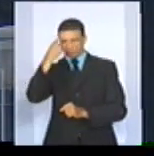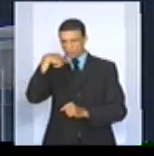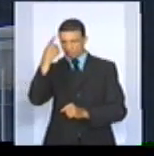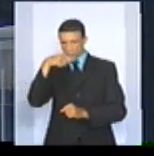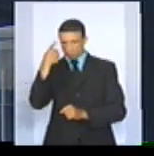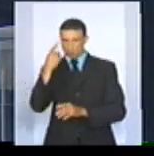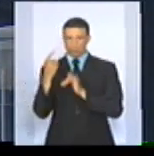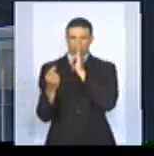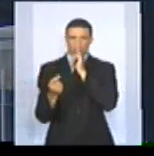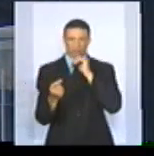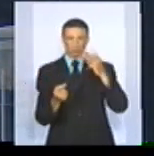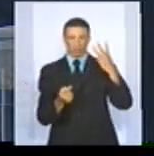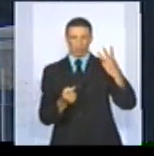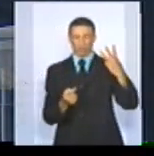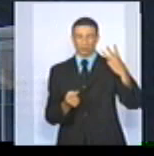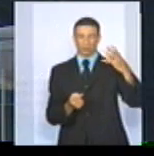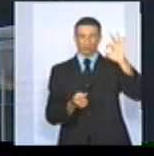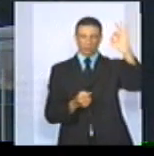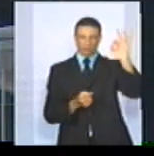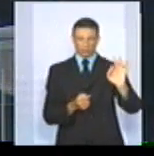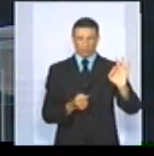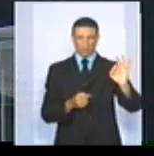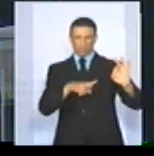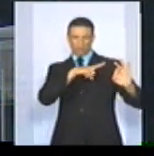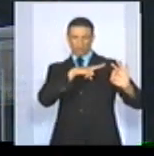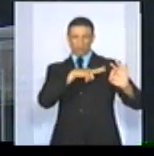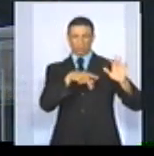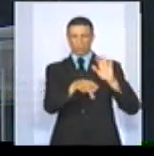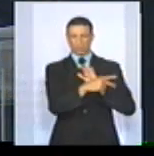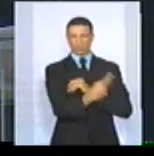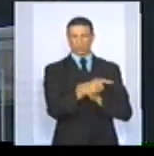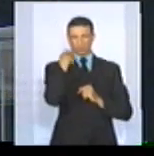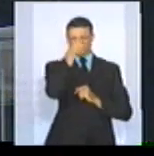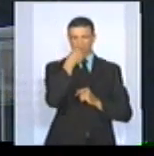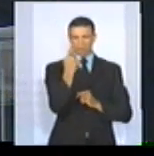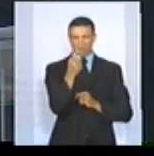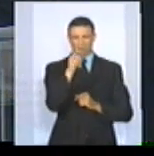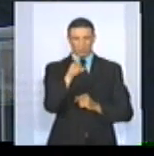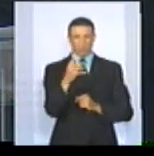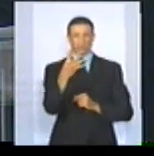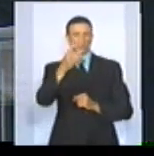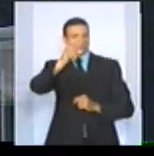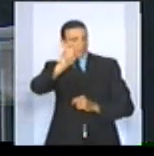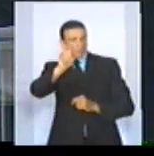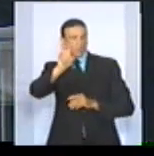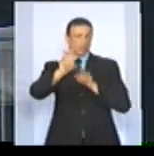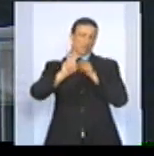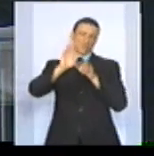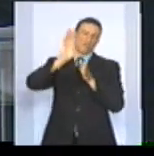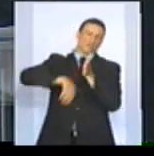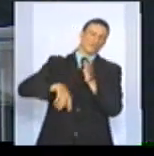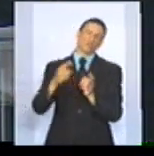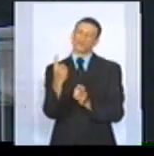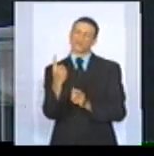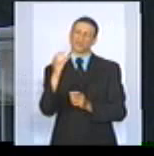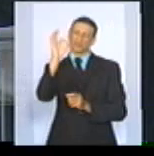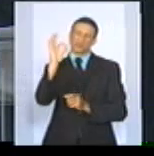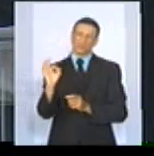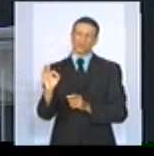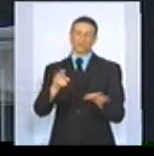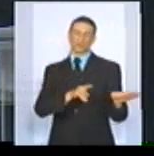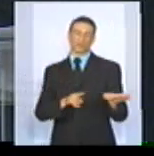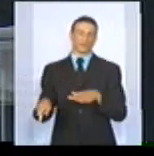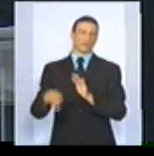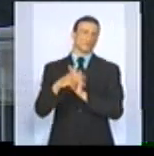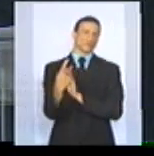horas e 30 e metade dela é independente, 1 hora e 45, nós estamos conseguindo apenas 1% das horas semanais para